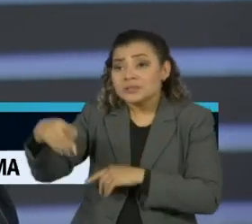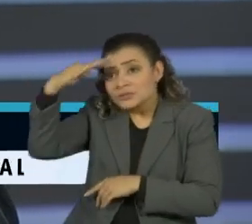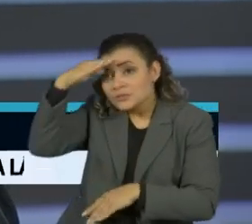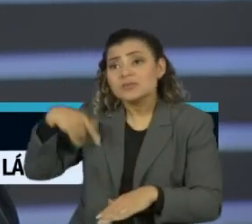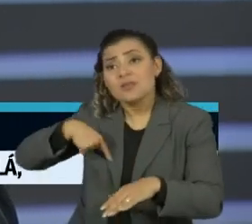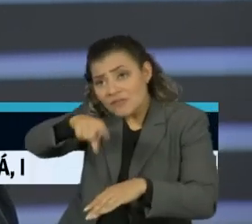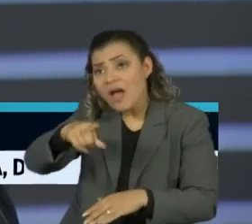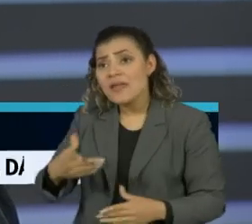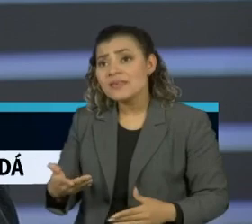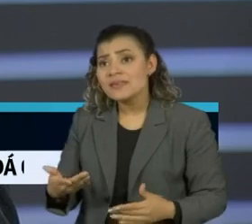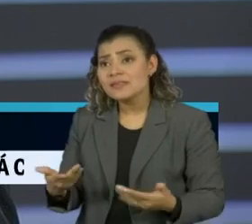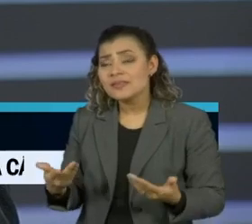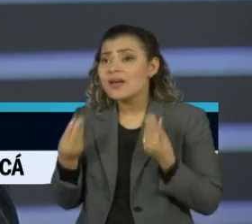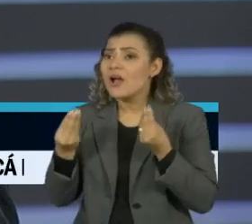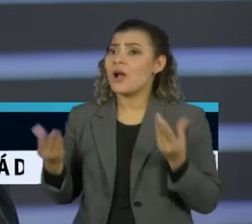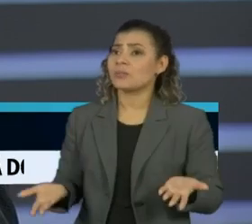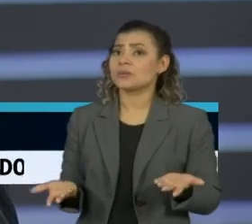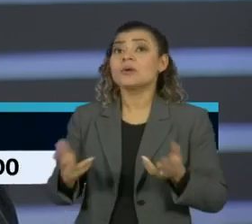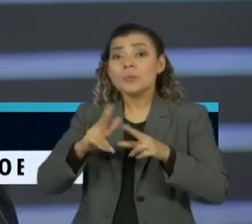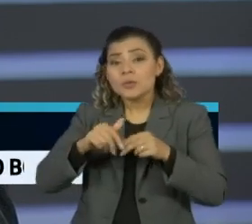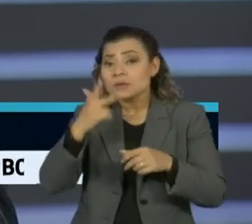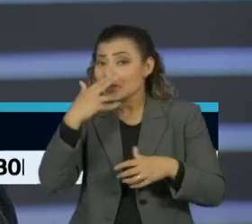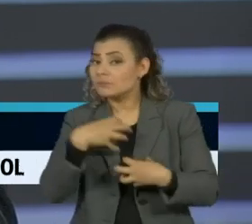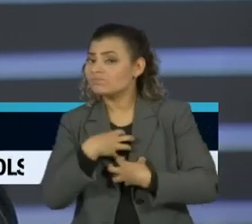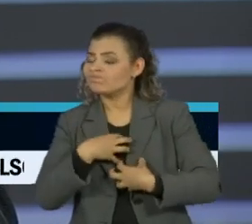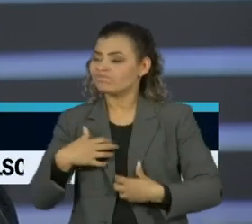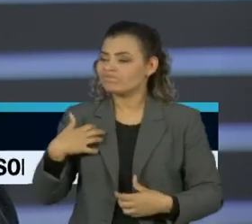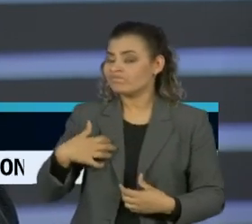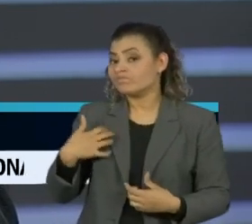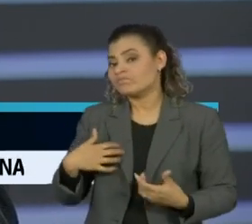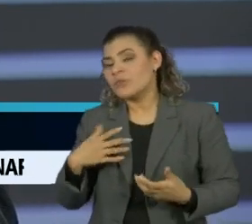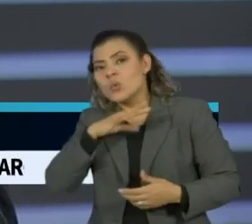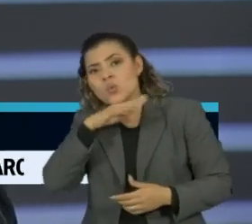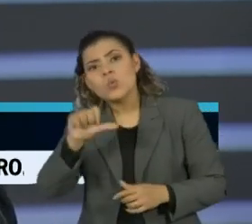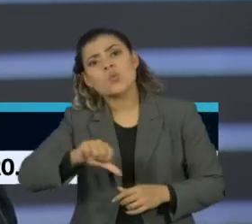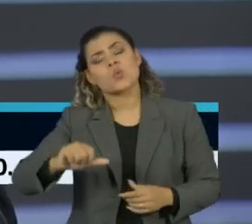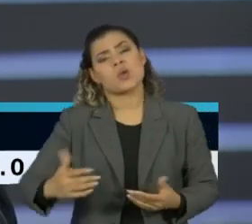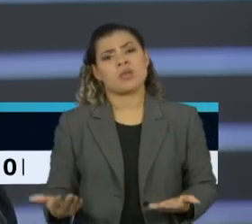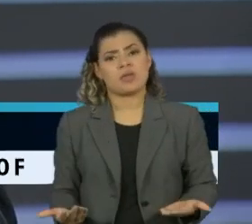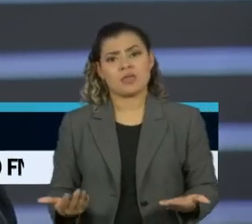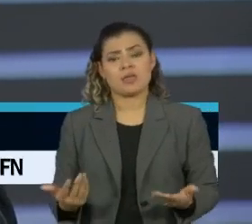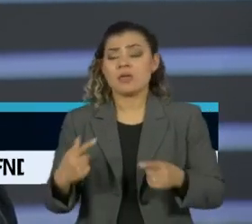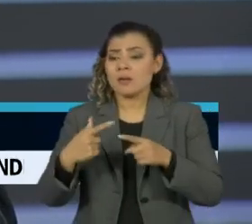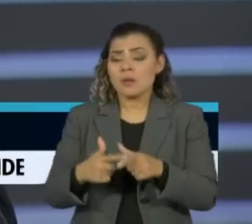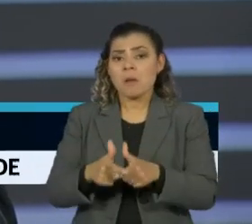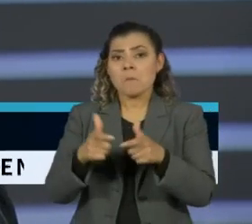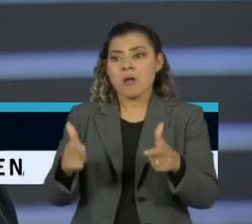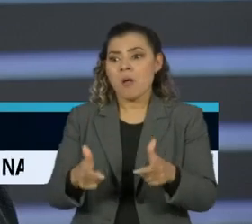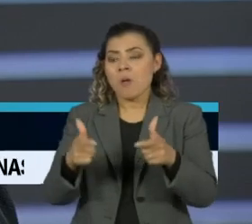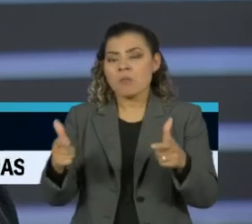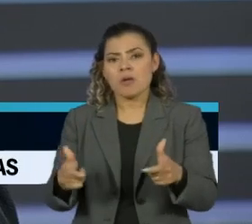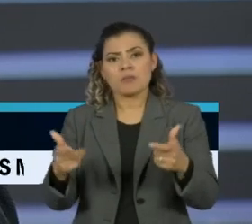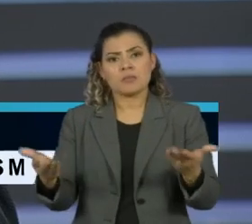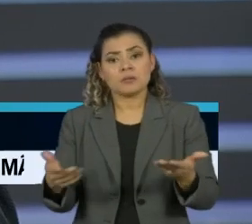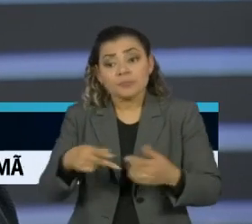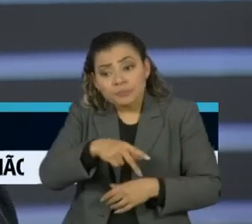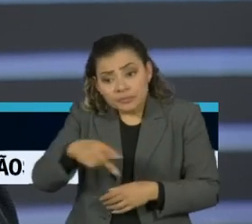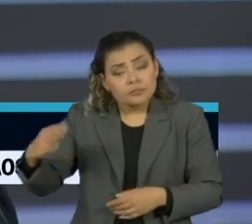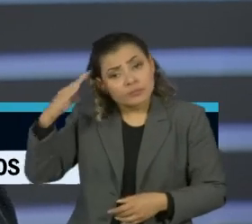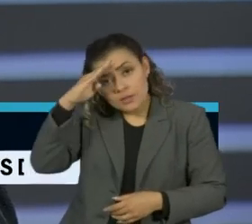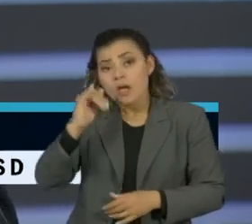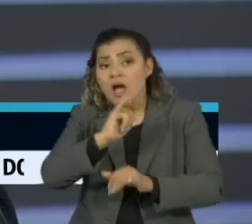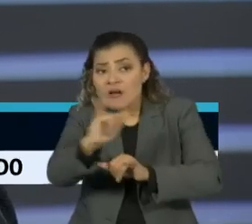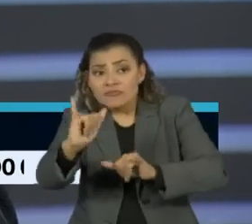ele aparece em todas isso vai criando um clima muito ruim de aumento do inclusive ele mesmo